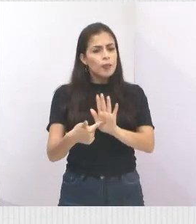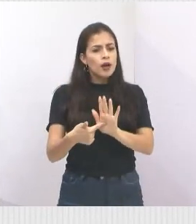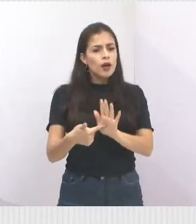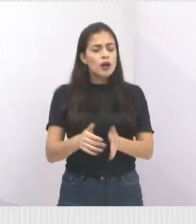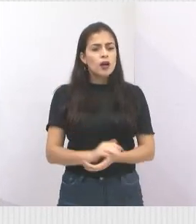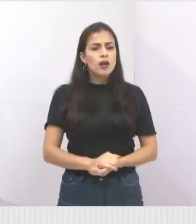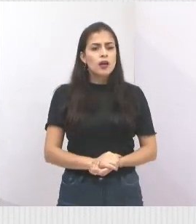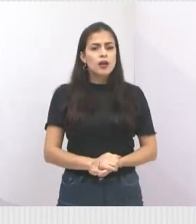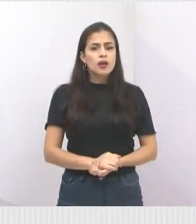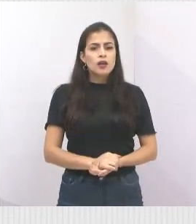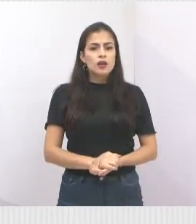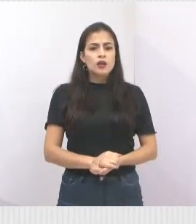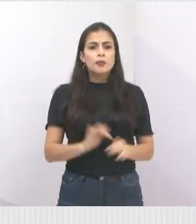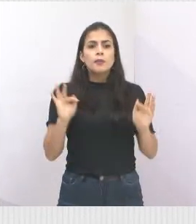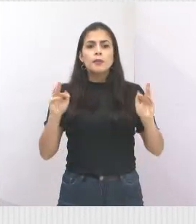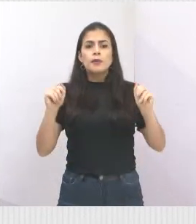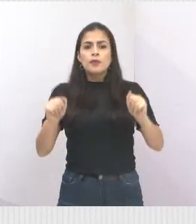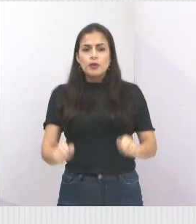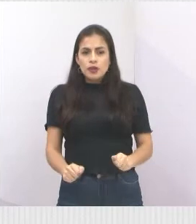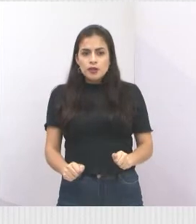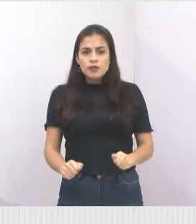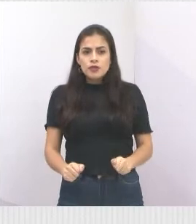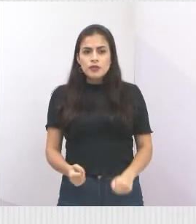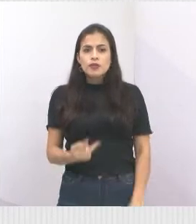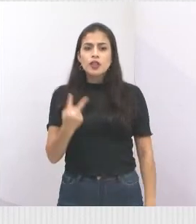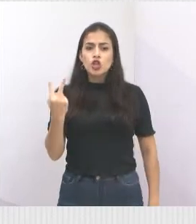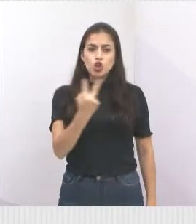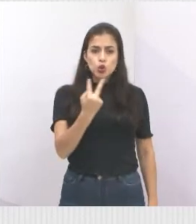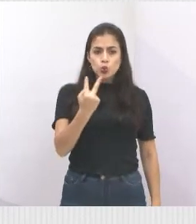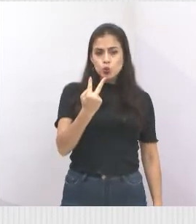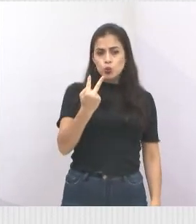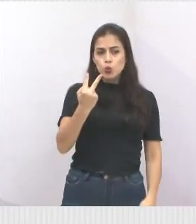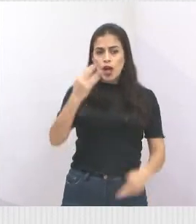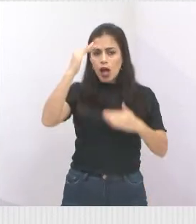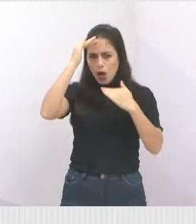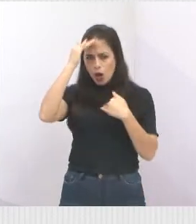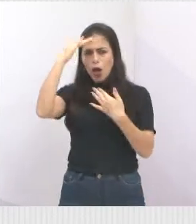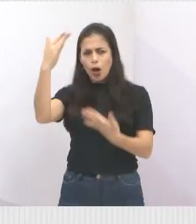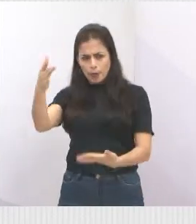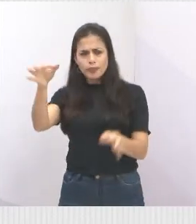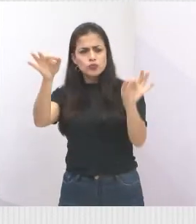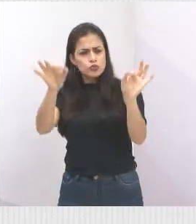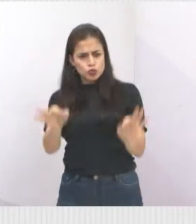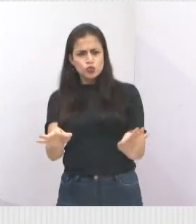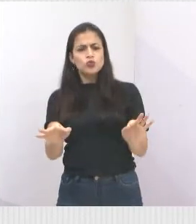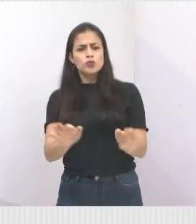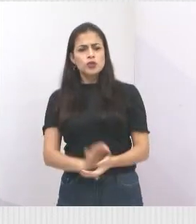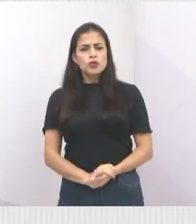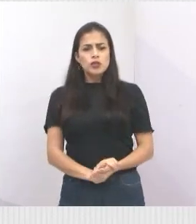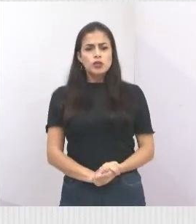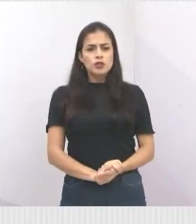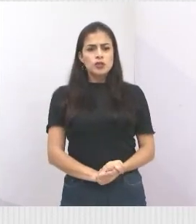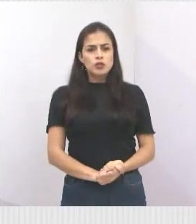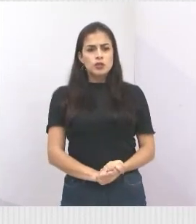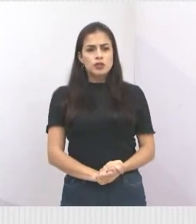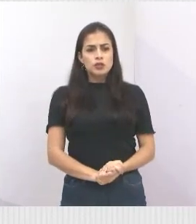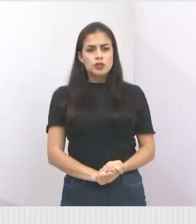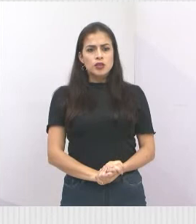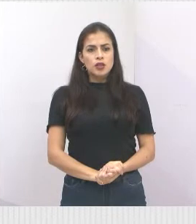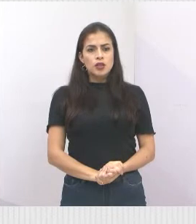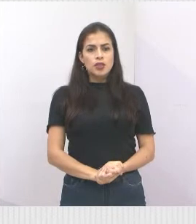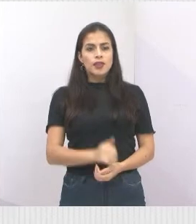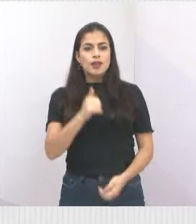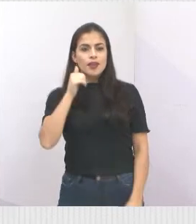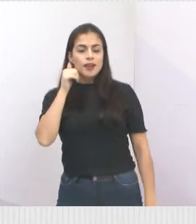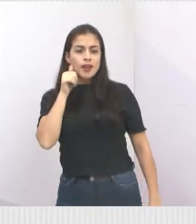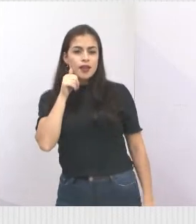duas homenagens dois reconhecimentos justos reconhecimentos uma Dona Catarina